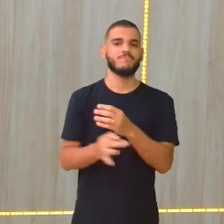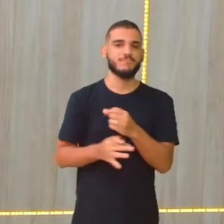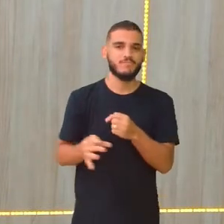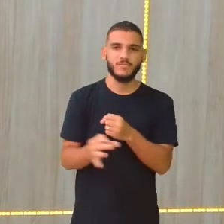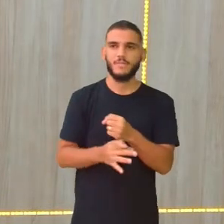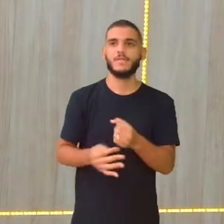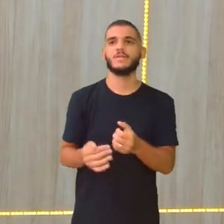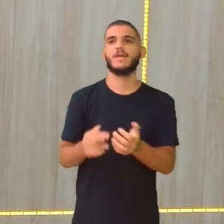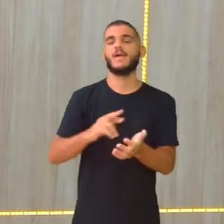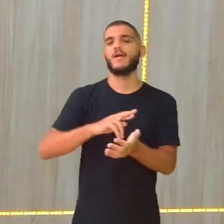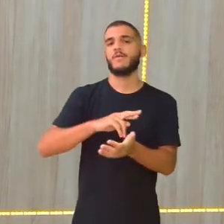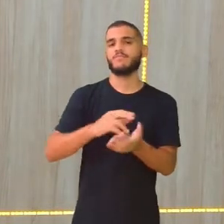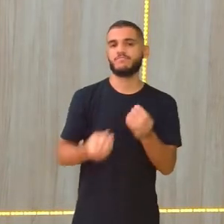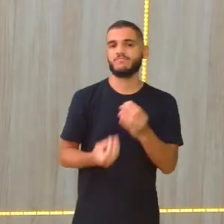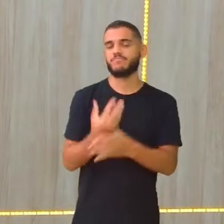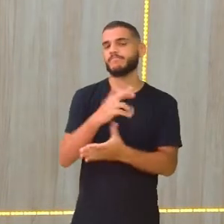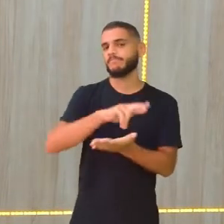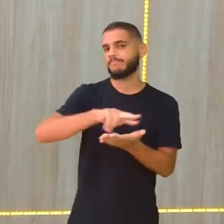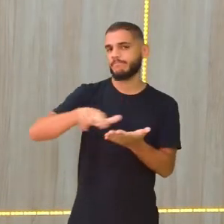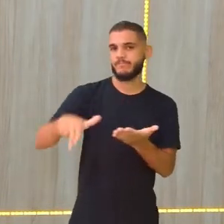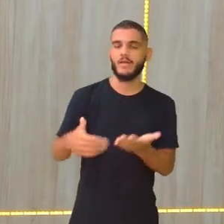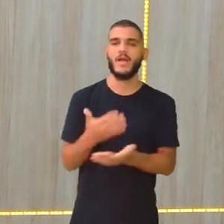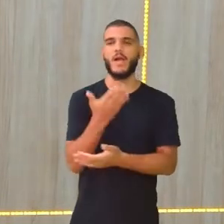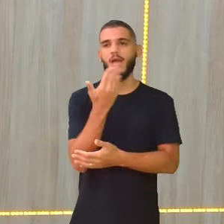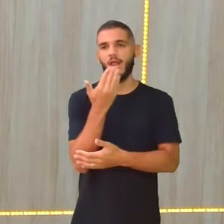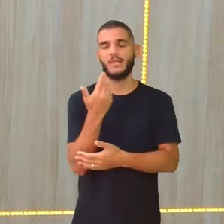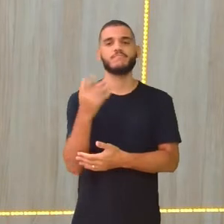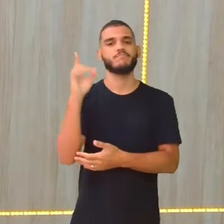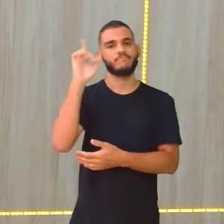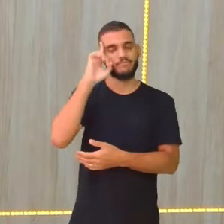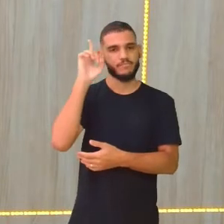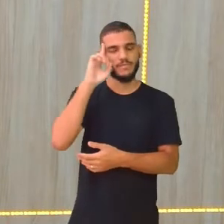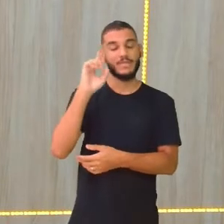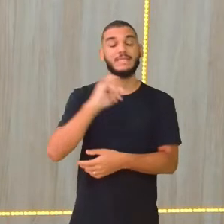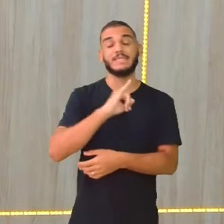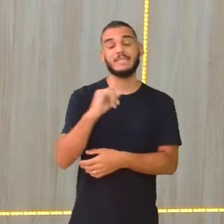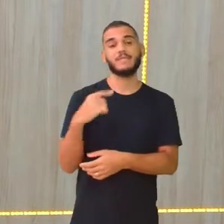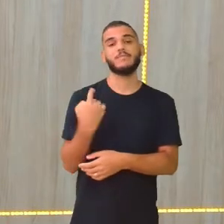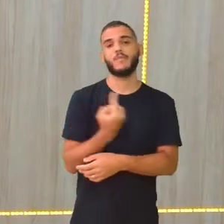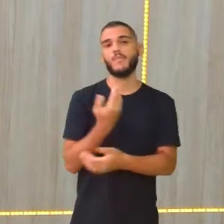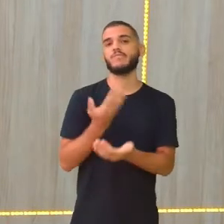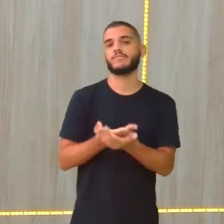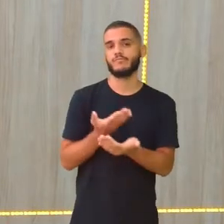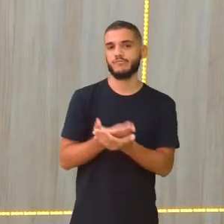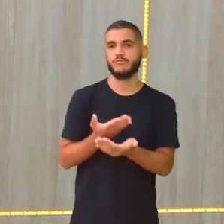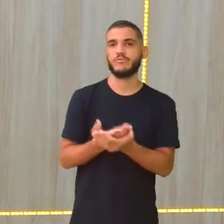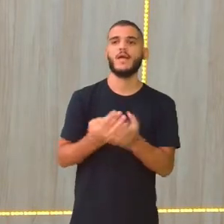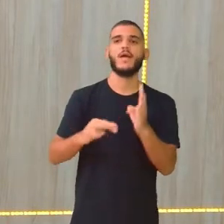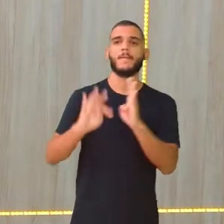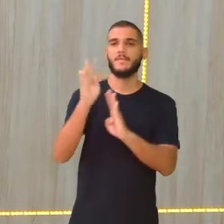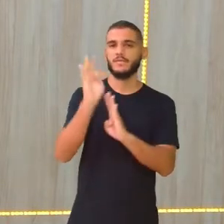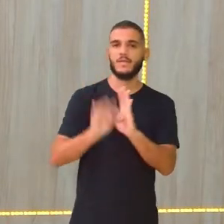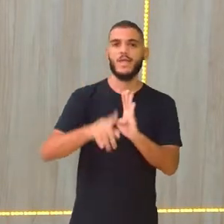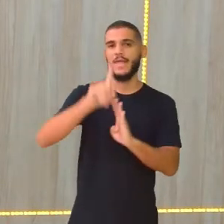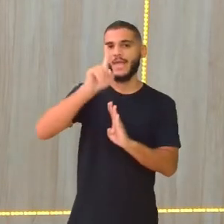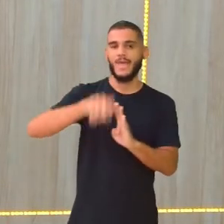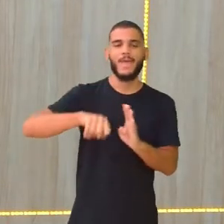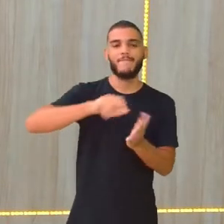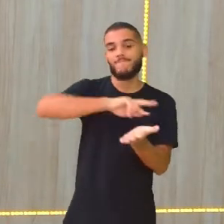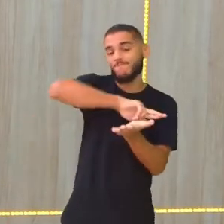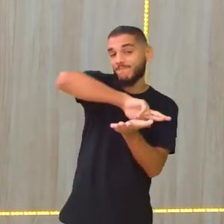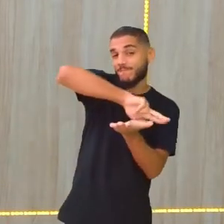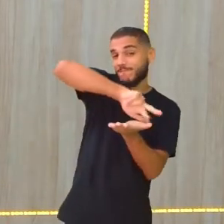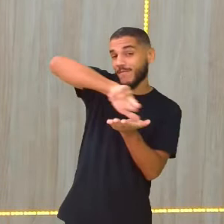produção de diversos alimentos do nosso cotidiano. Porque se nós formos estudar a biotecnologia, é um leque. Eu aqui estou selecionando, como a gente está